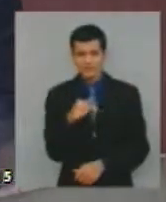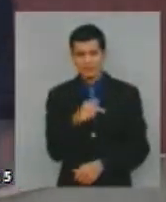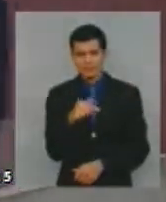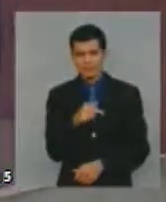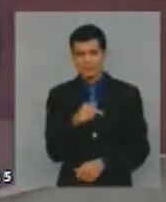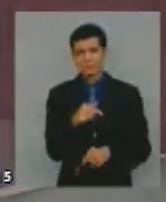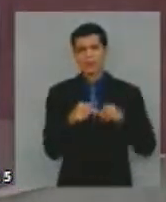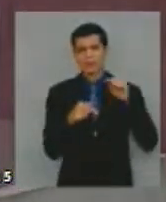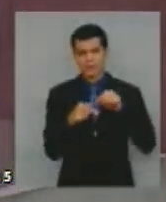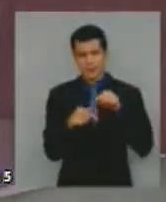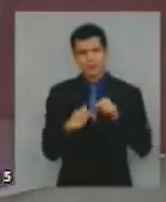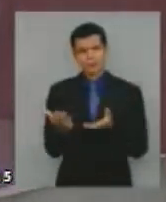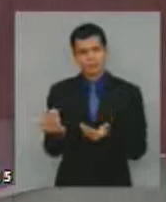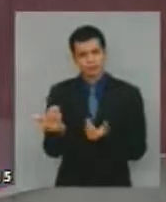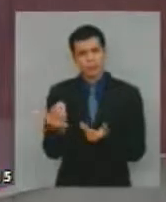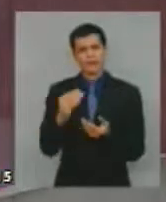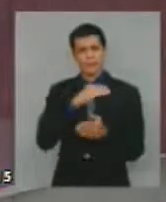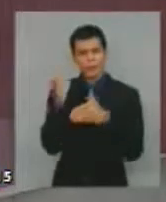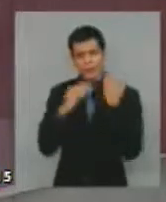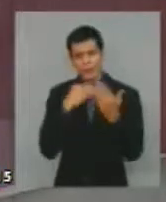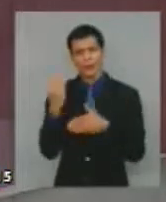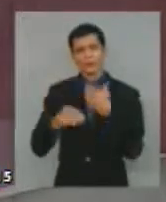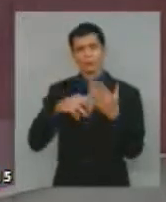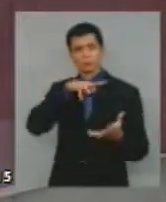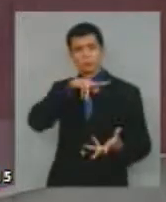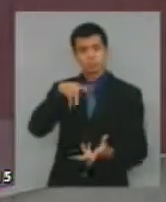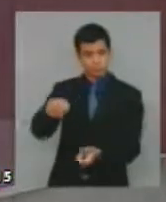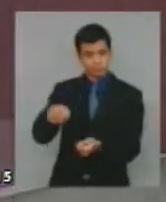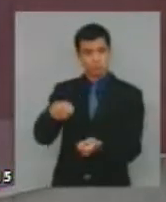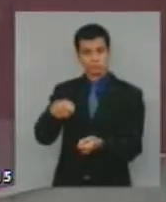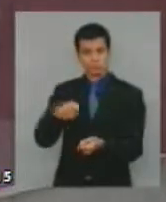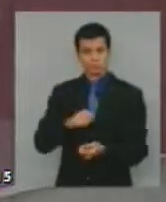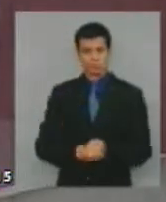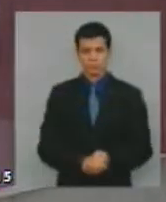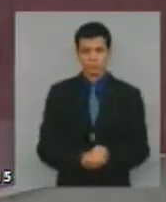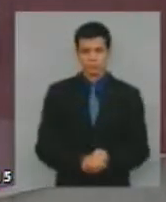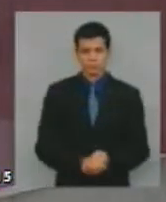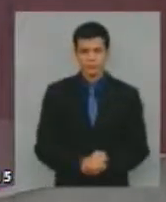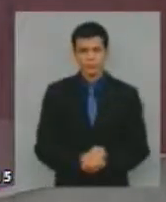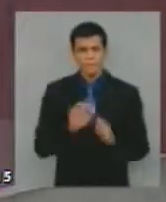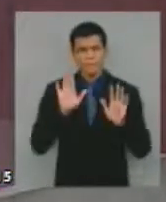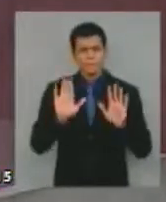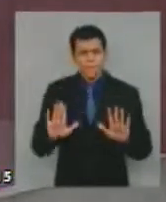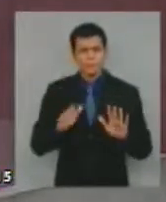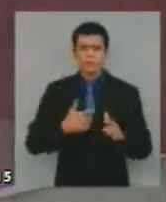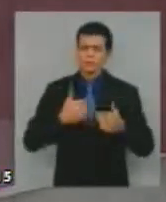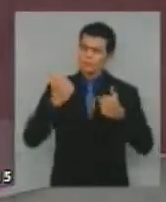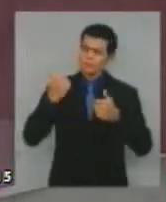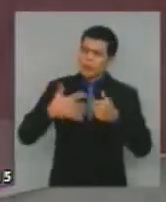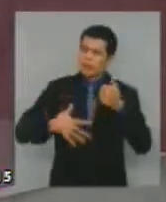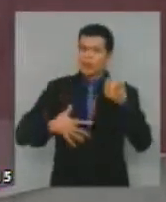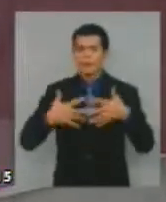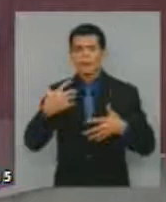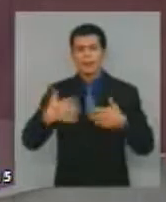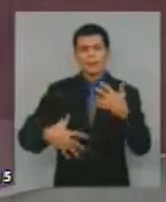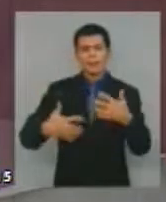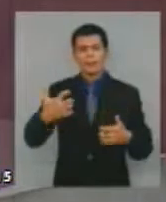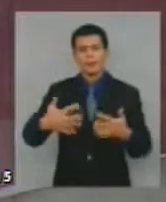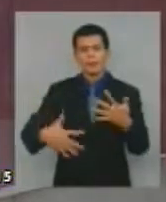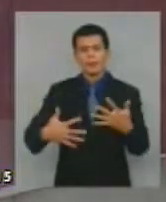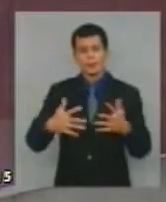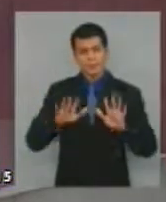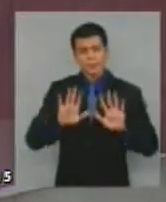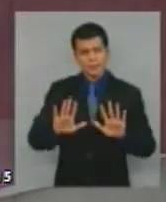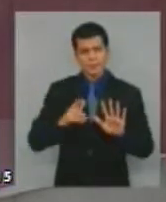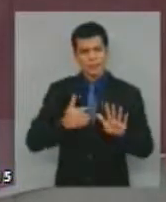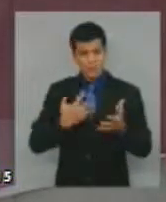mundo. Mas o que eu queria trazer, na verdade, à Assembleia do Ceará é o resultado de uma